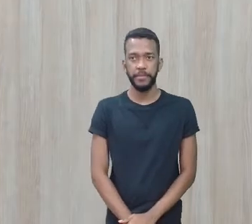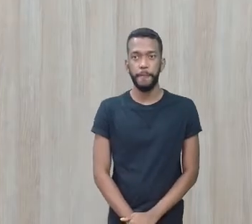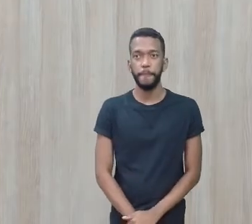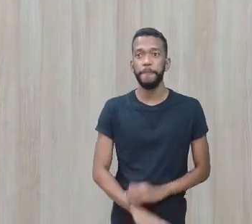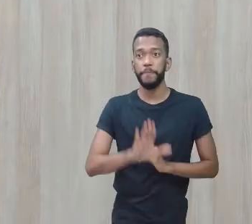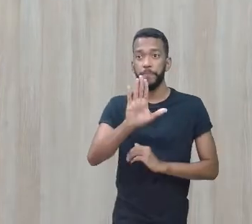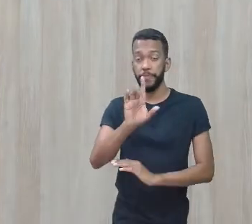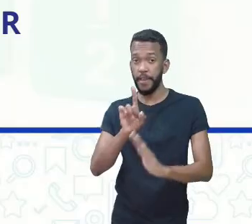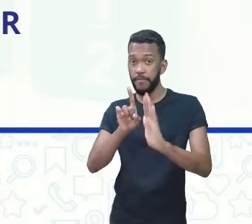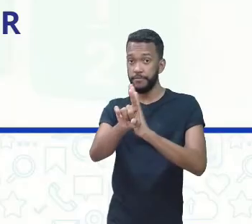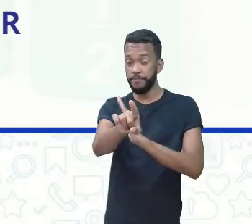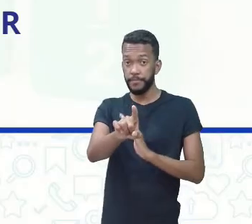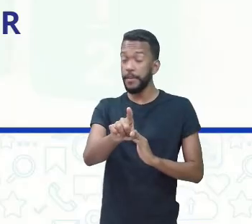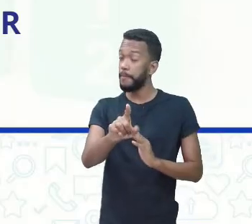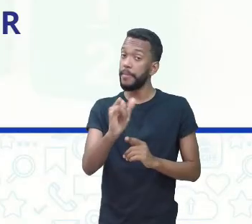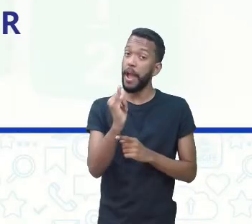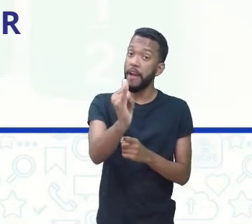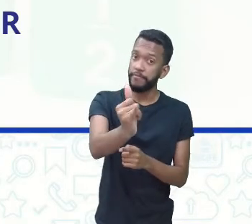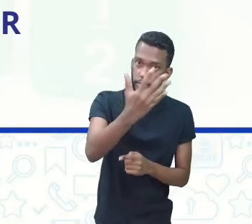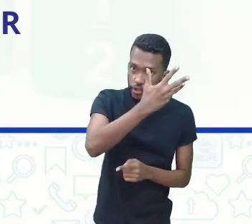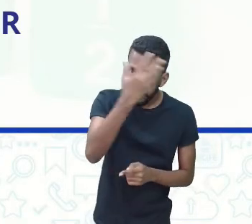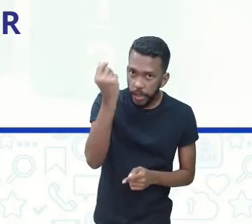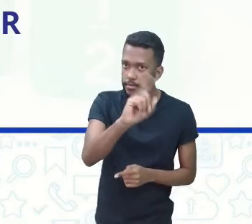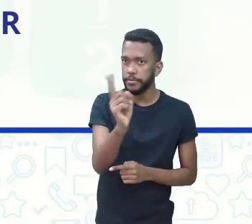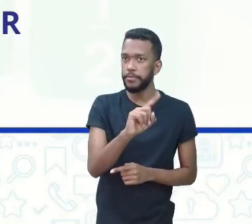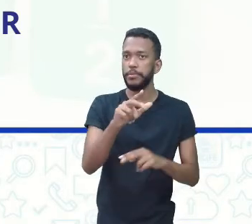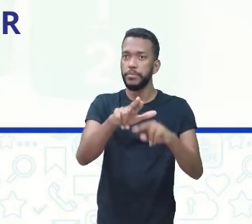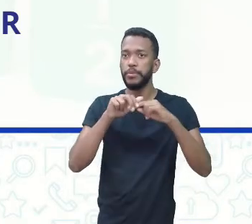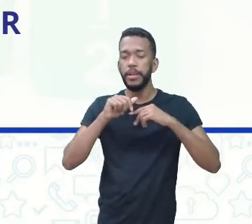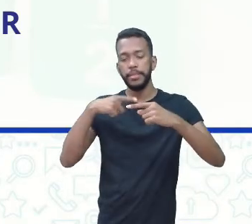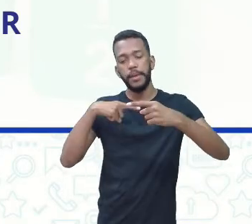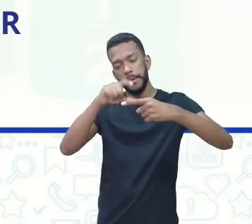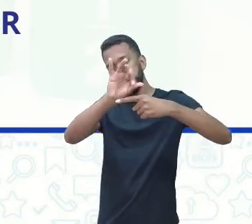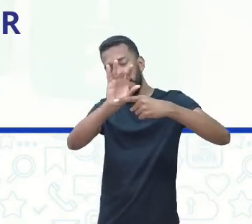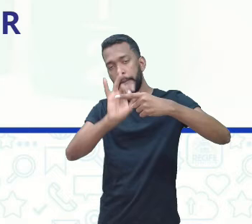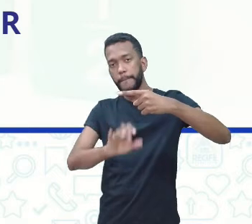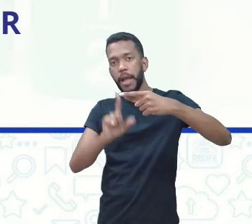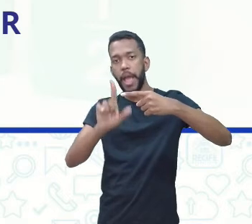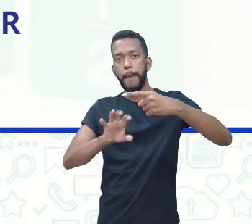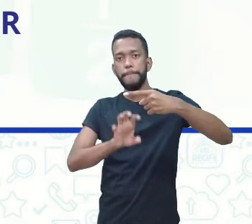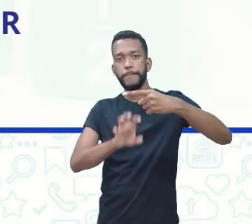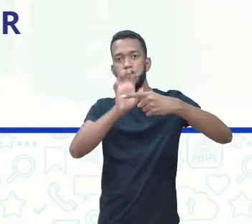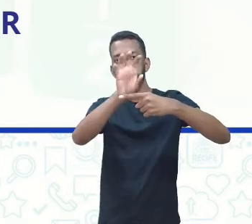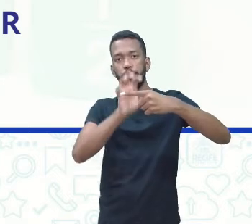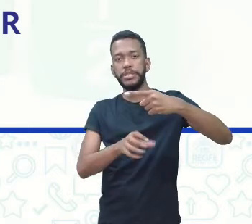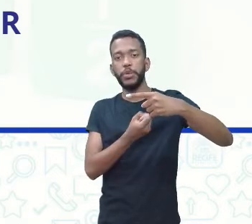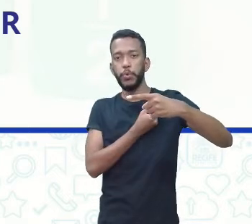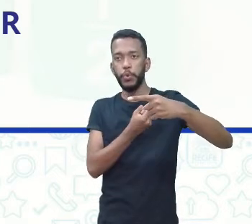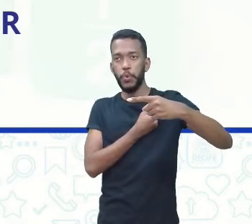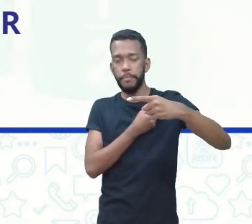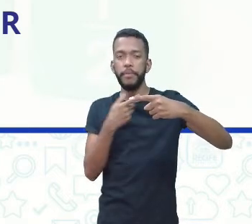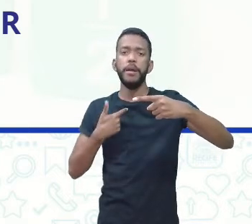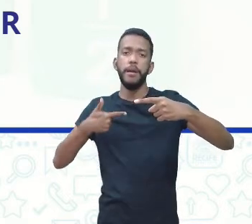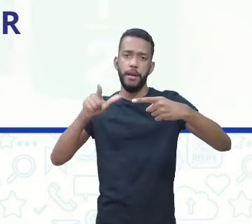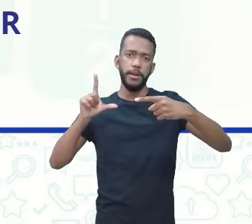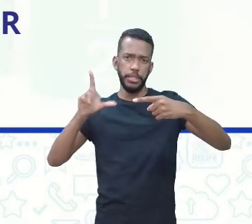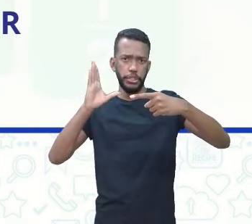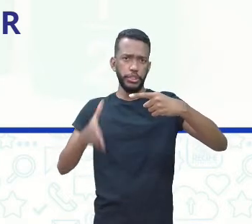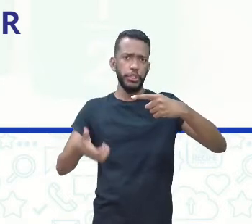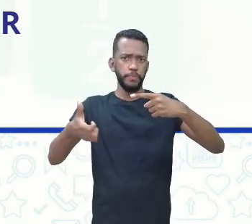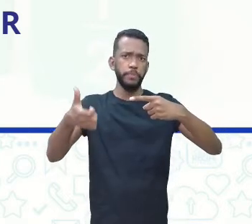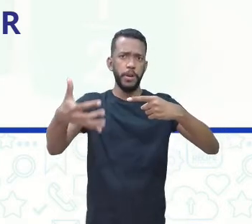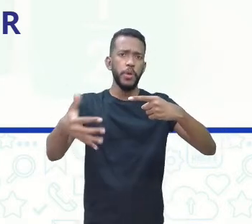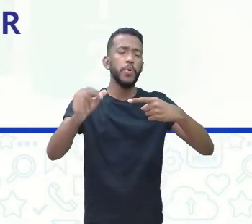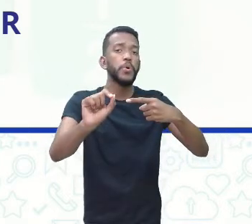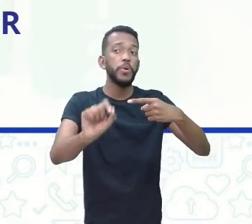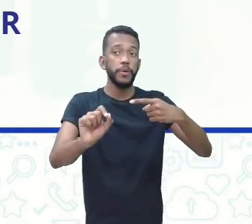Ó, só para a gente não esquecer, vocês já devem estar acostumados com essa ideia da posição dos números, né? Eu falei agora há pouco que a